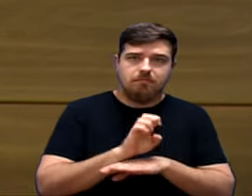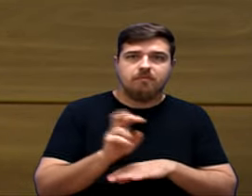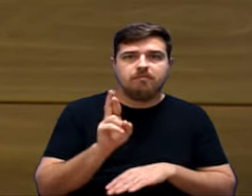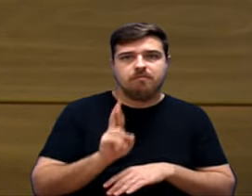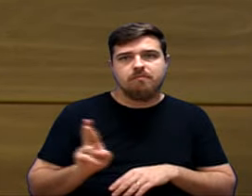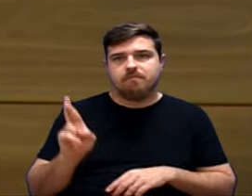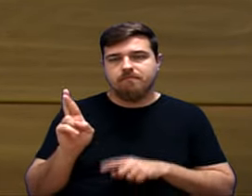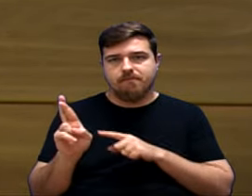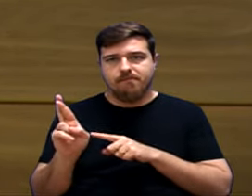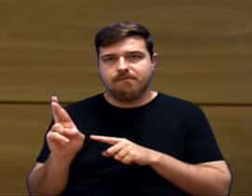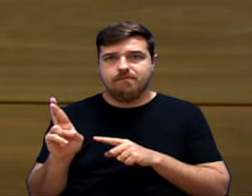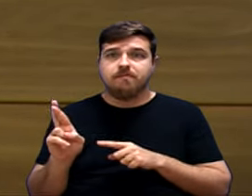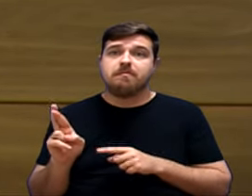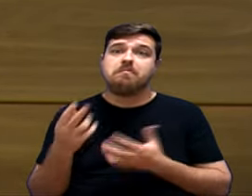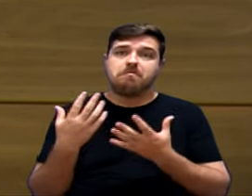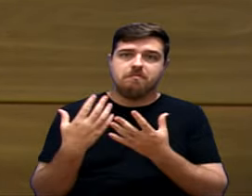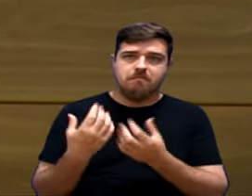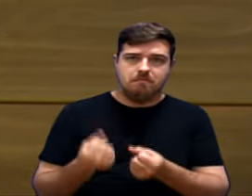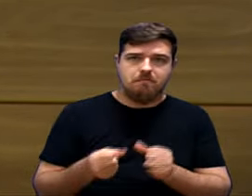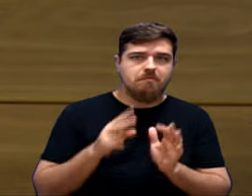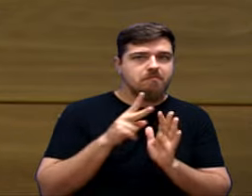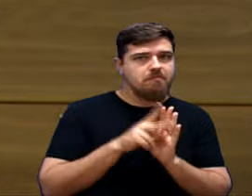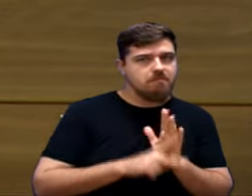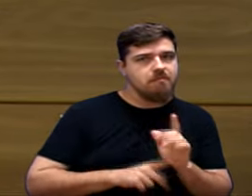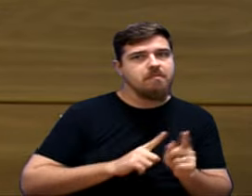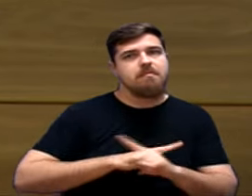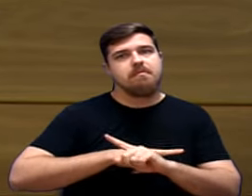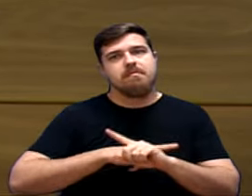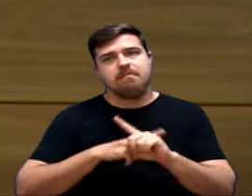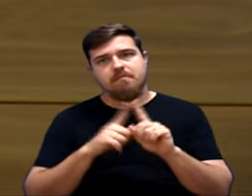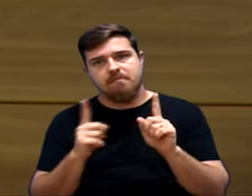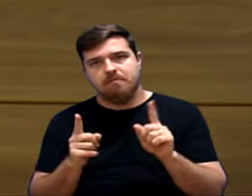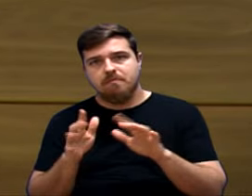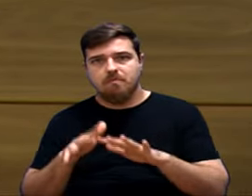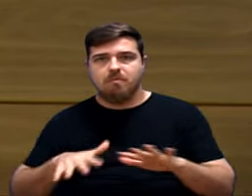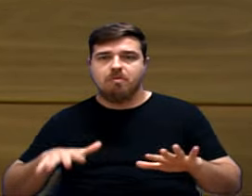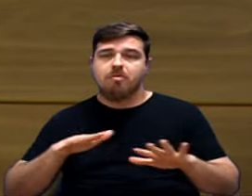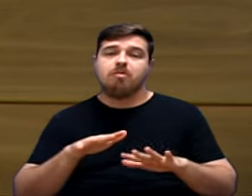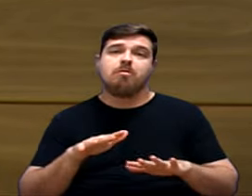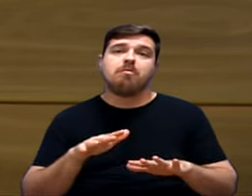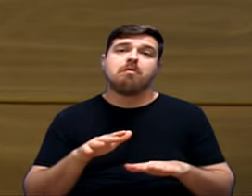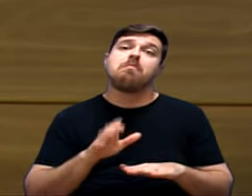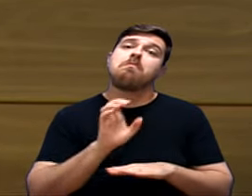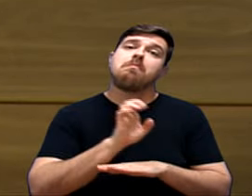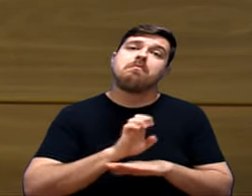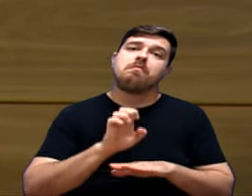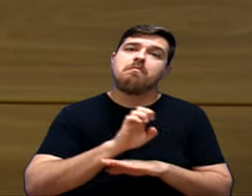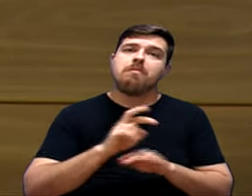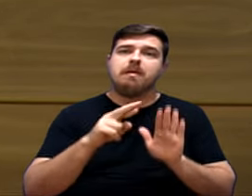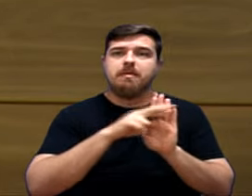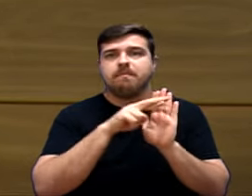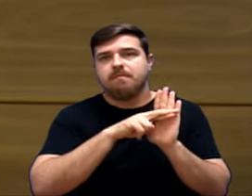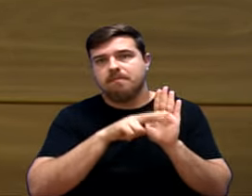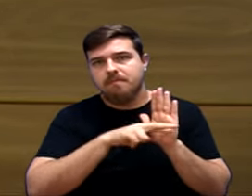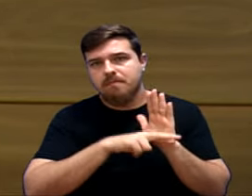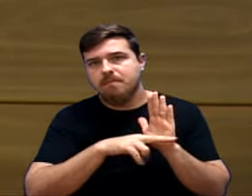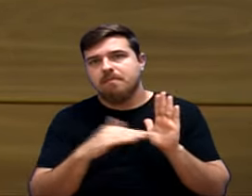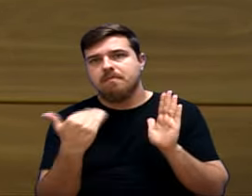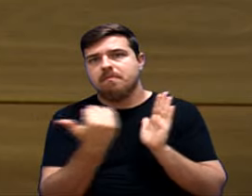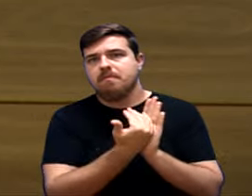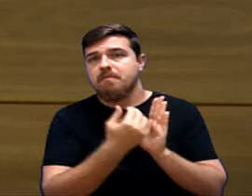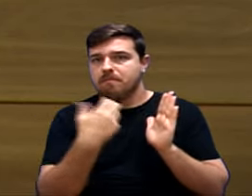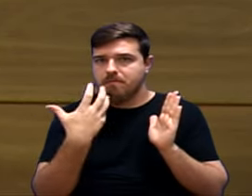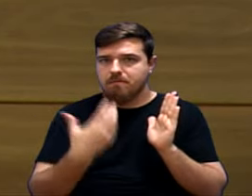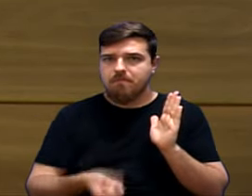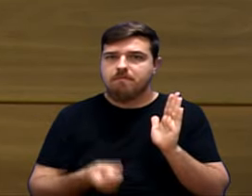aprovado o projeto do Parque Aquático porém ele tem que tirar todos os licenciamentos para poder construir ele tem que tirar não só os